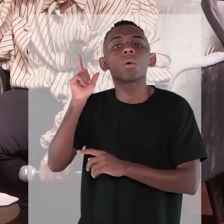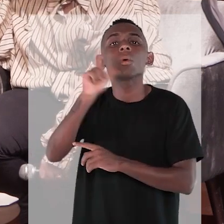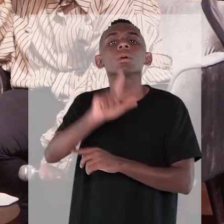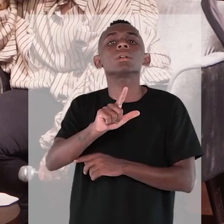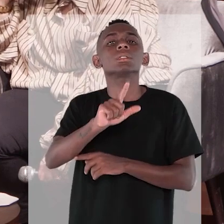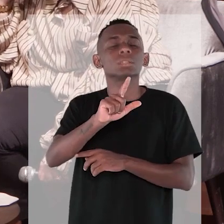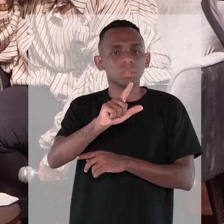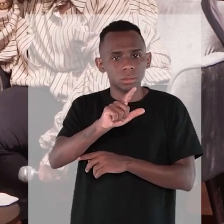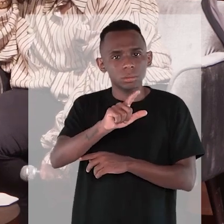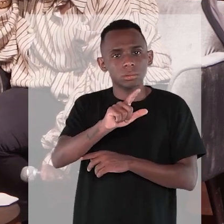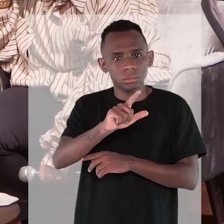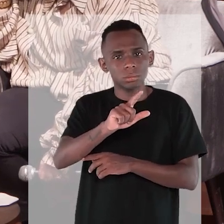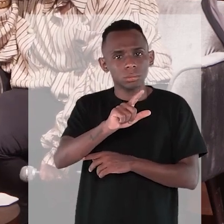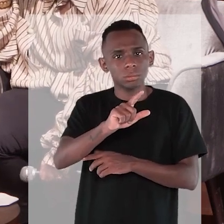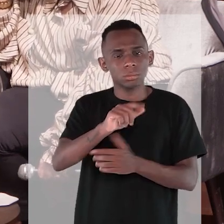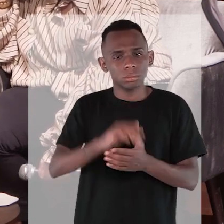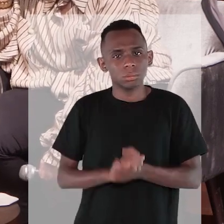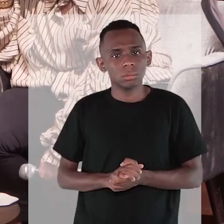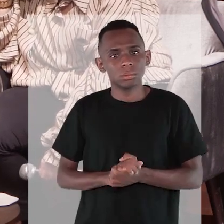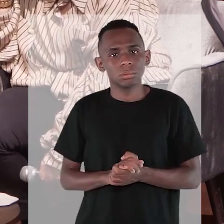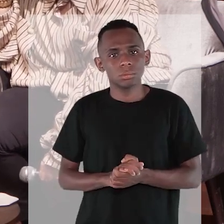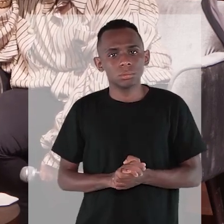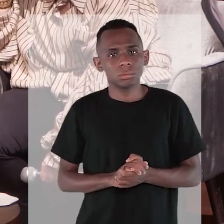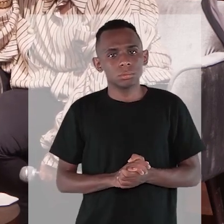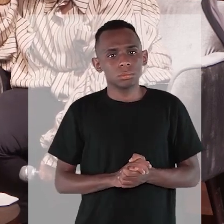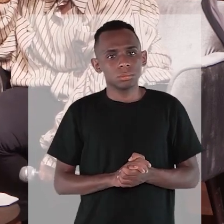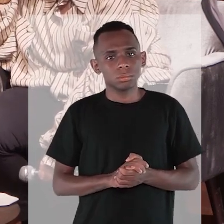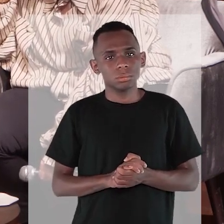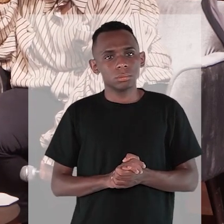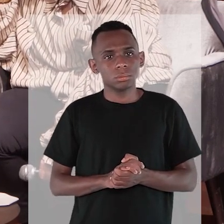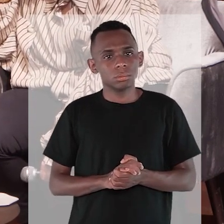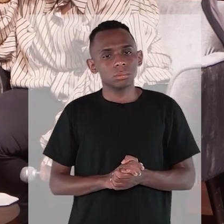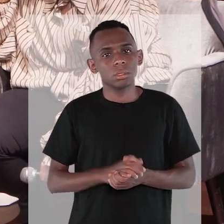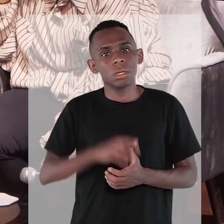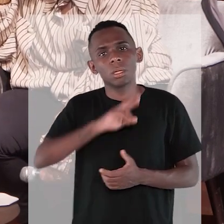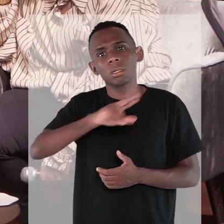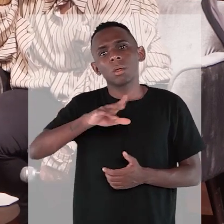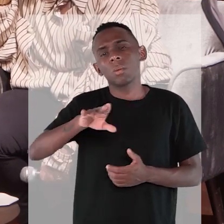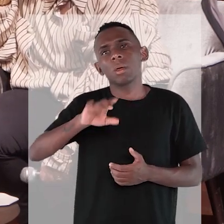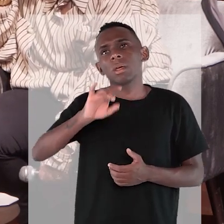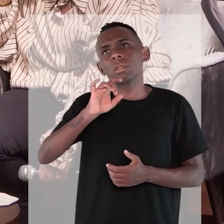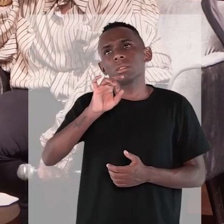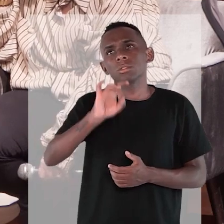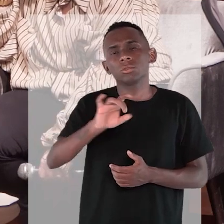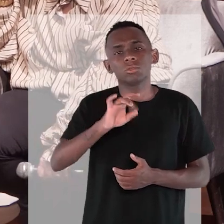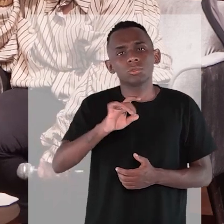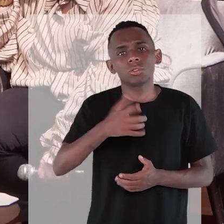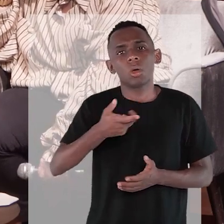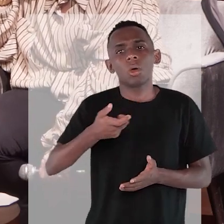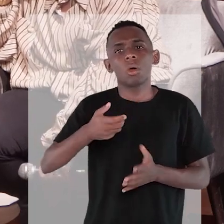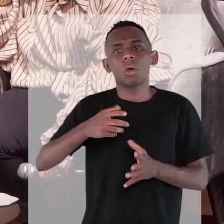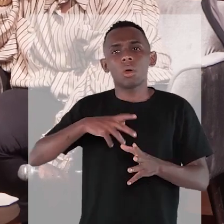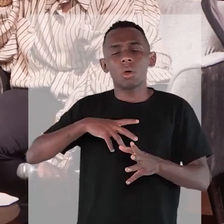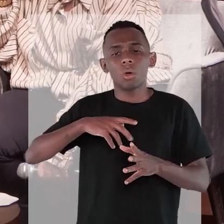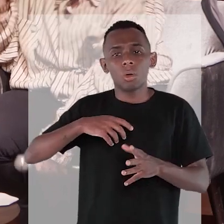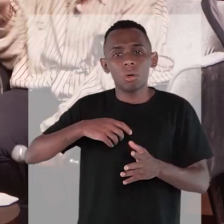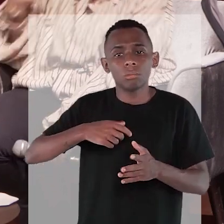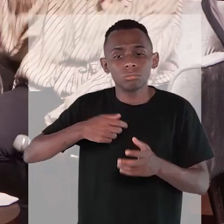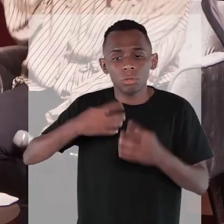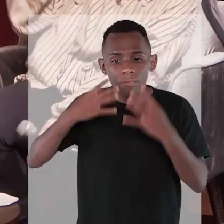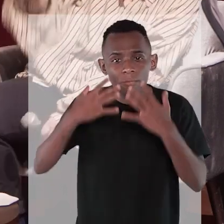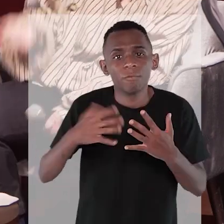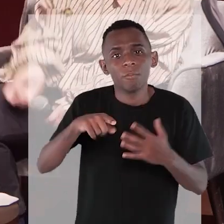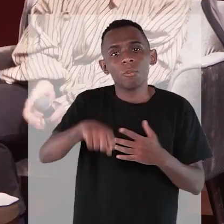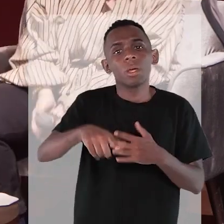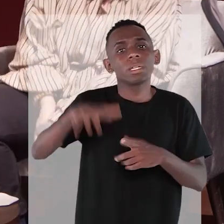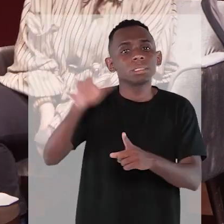poder. Né? Mas não necessariamente a dominação perene das forças sociais, porque... Bom,